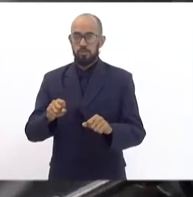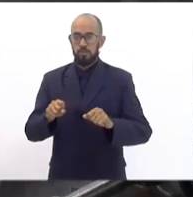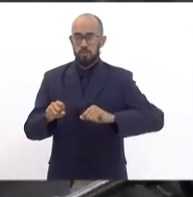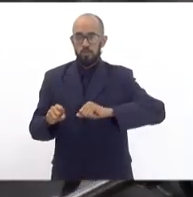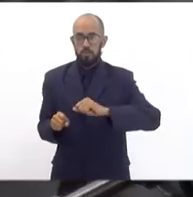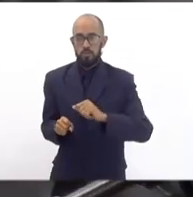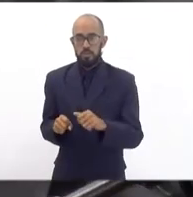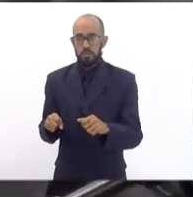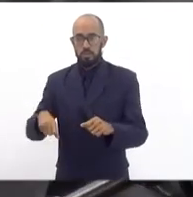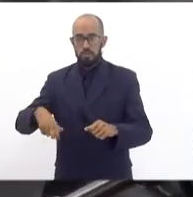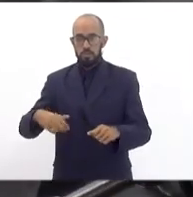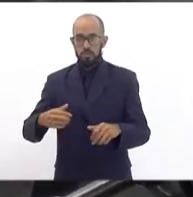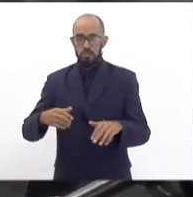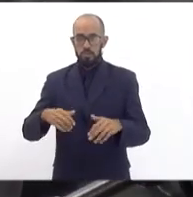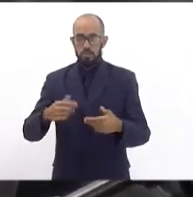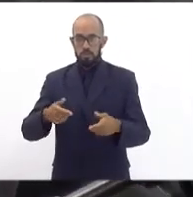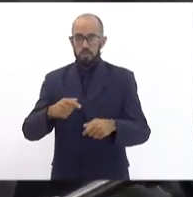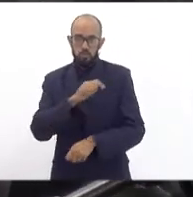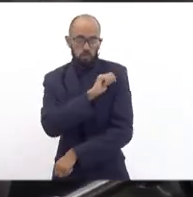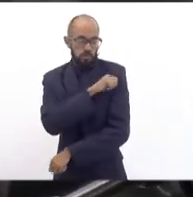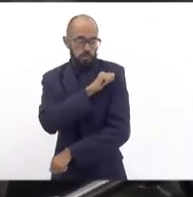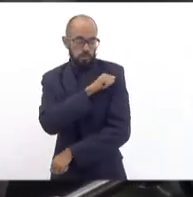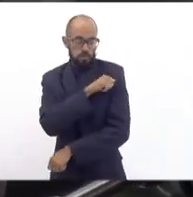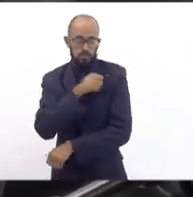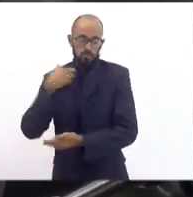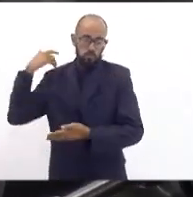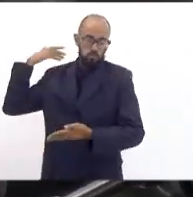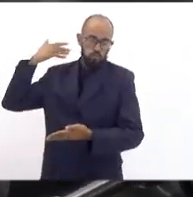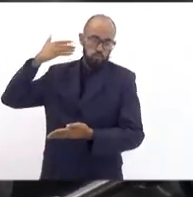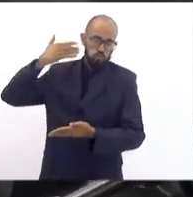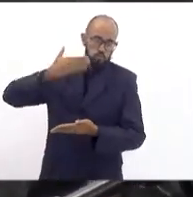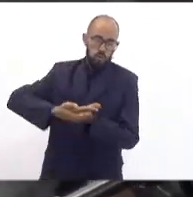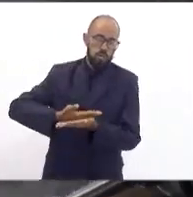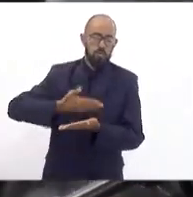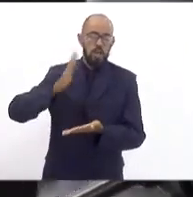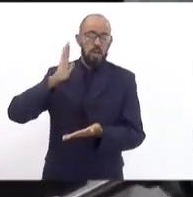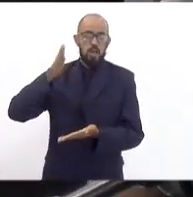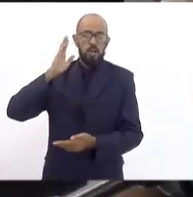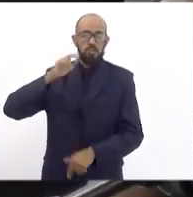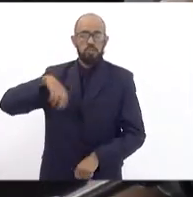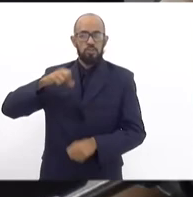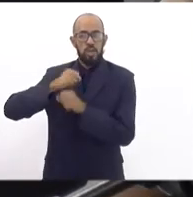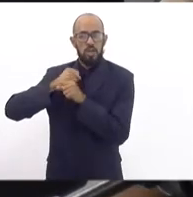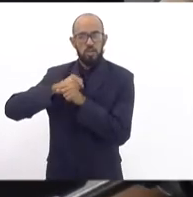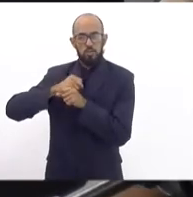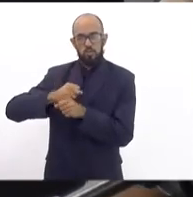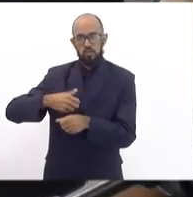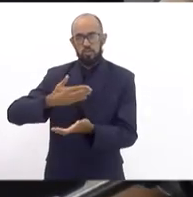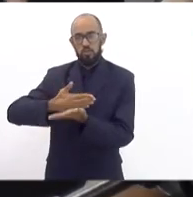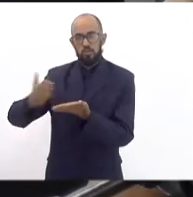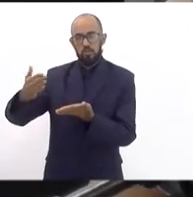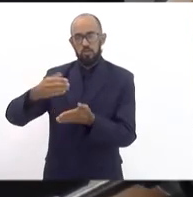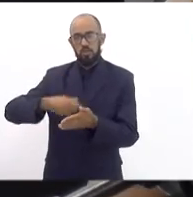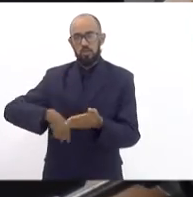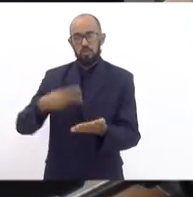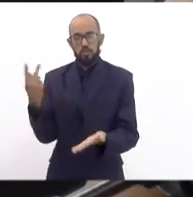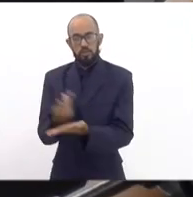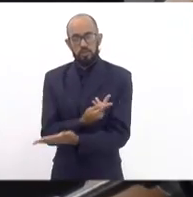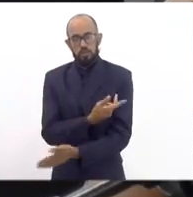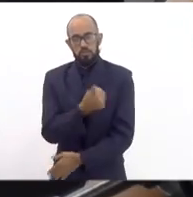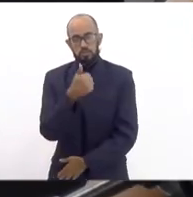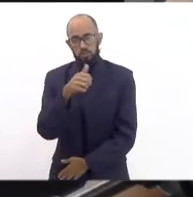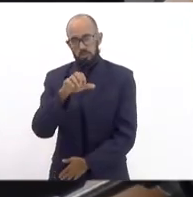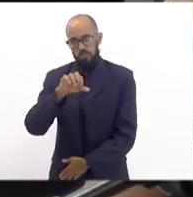as auditorias e essas séries históricas, né? Desde que a concessão começou a correr lá em